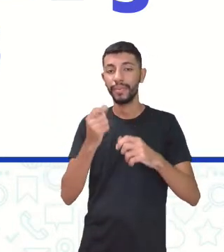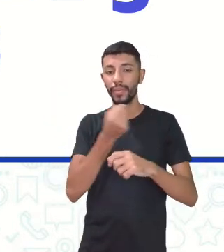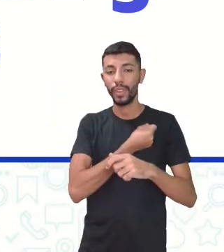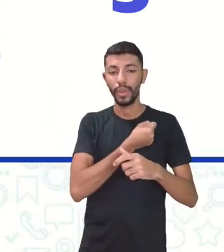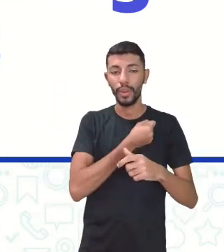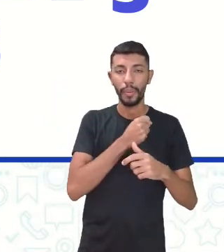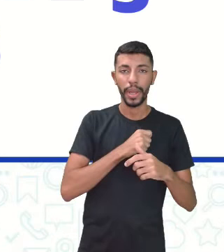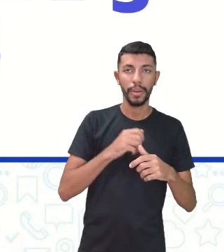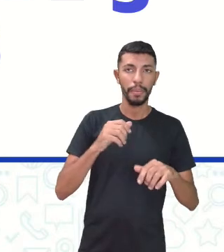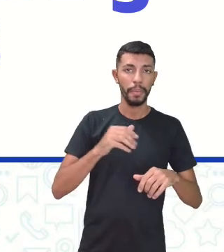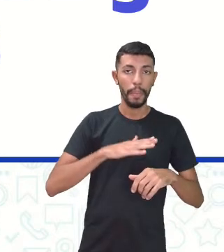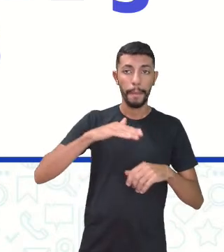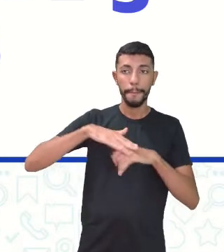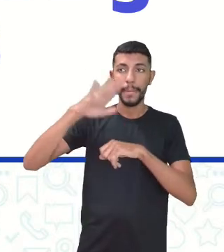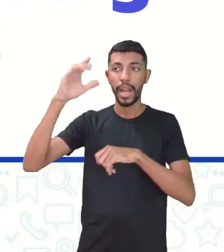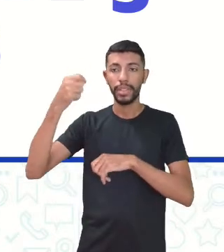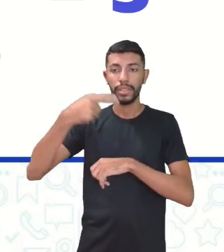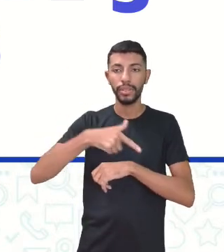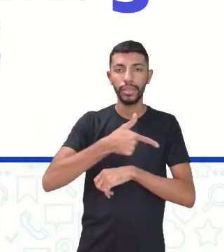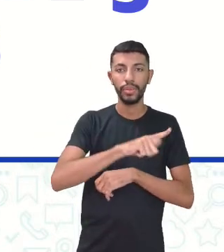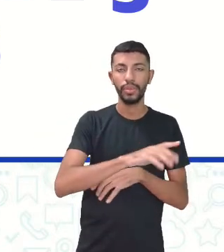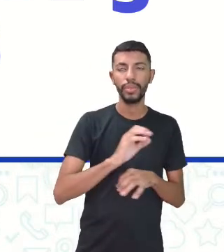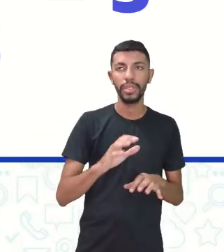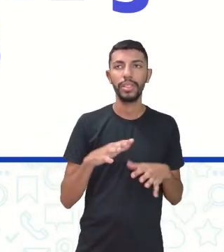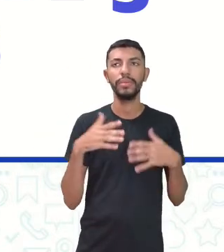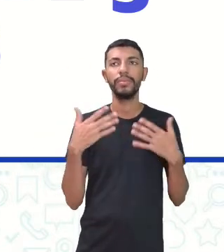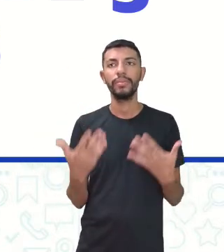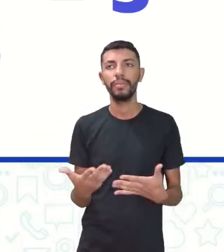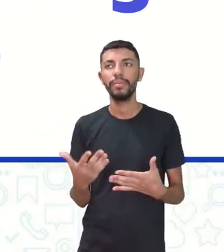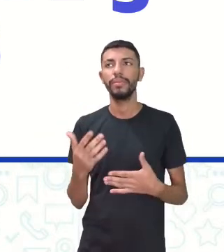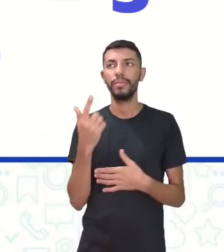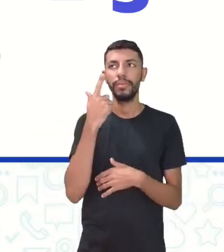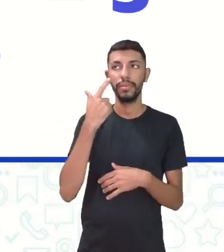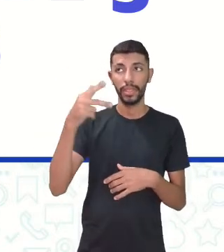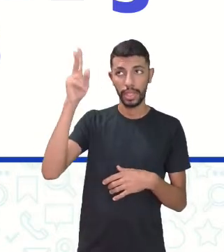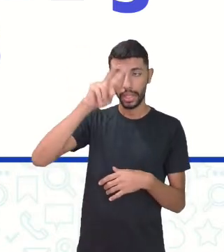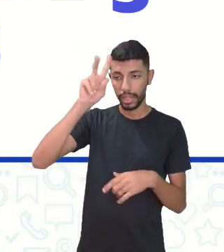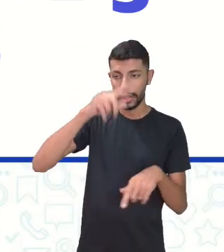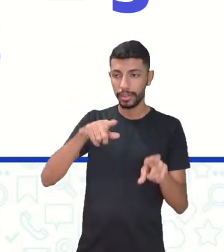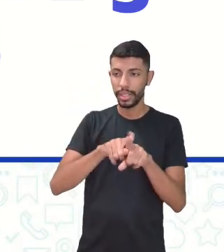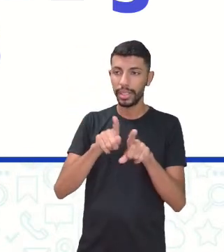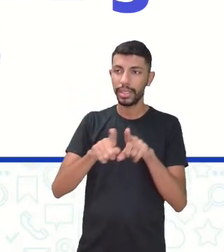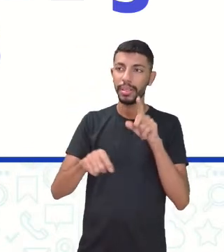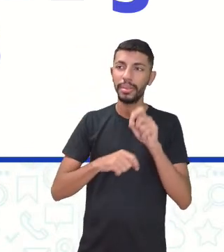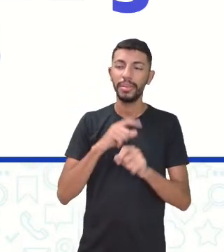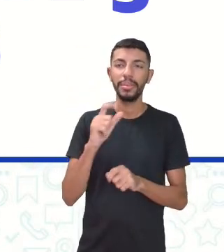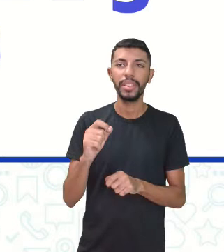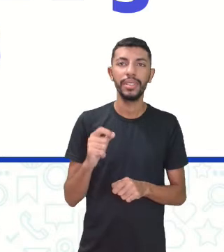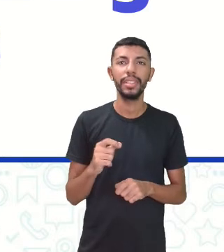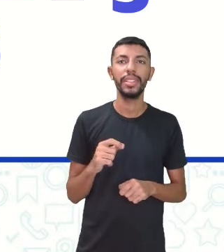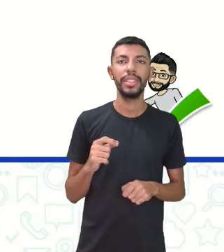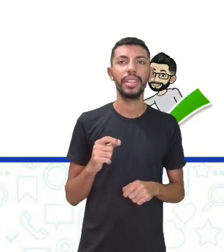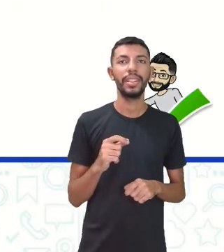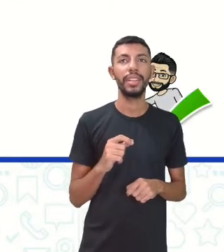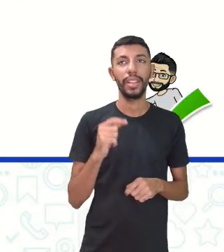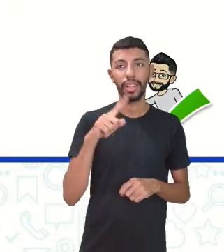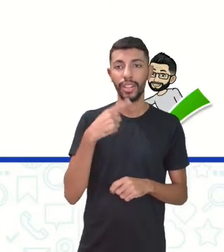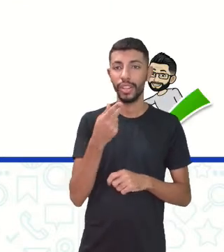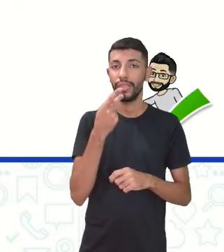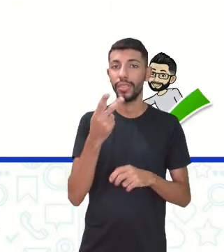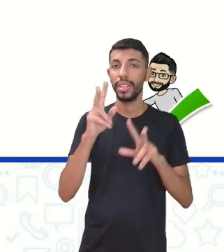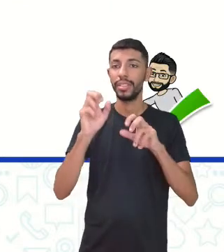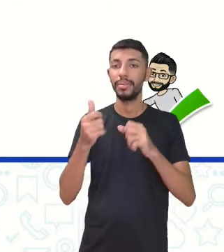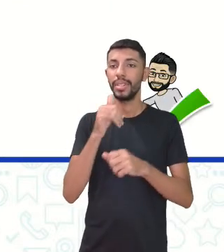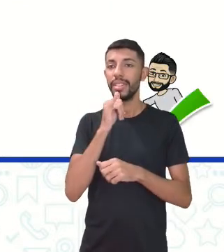maior que o outro, né, no numerador em relação ao denominador. Mas também lembre-se, quando a gente fala do exemplo anterior,